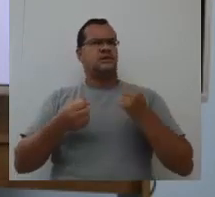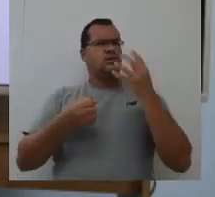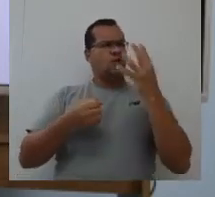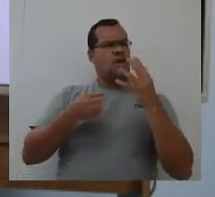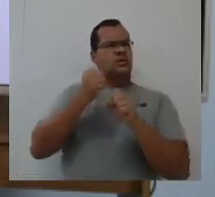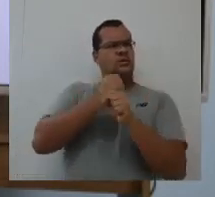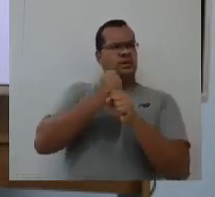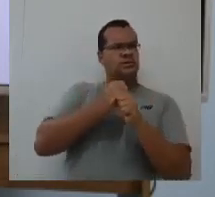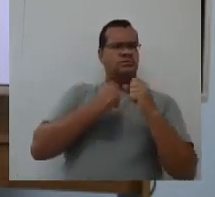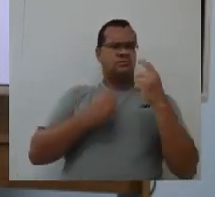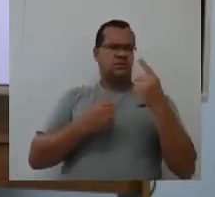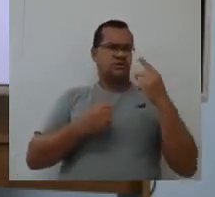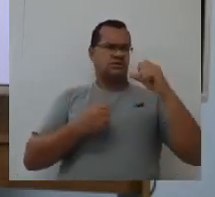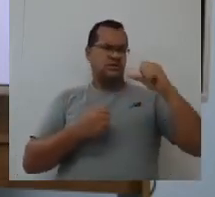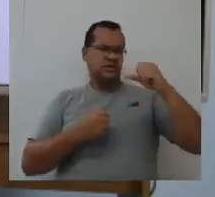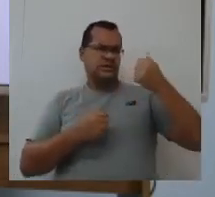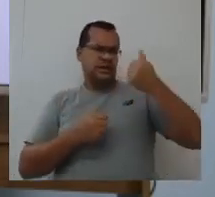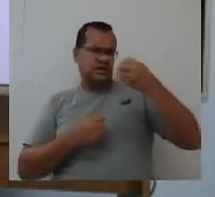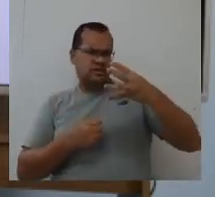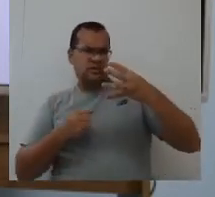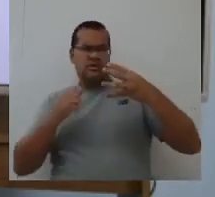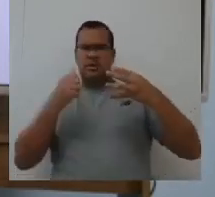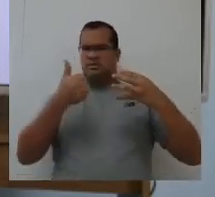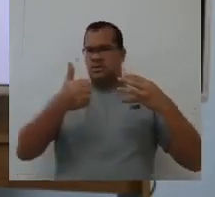1914 a 18, e teve